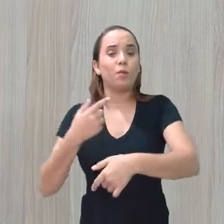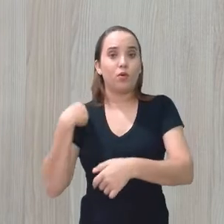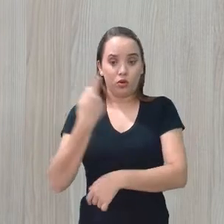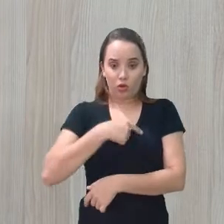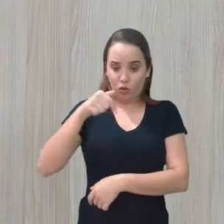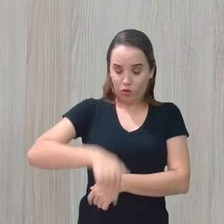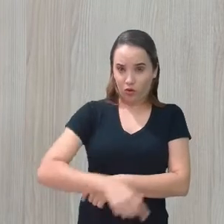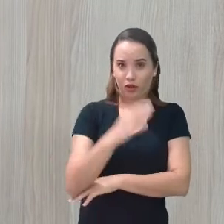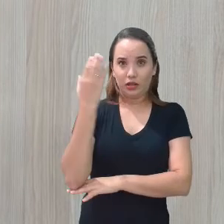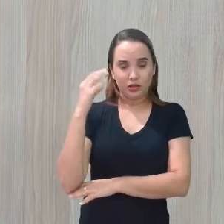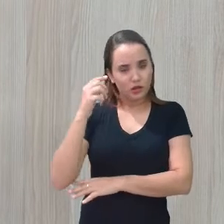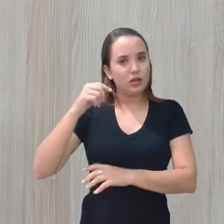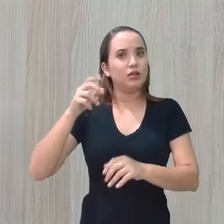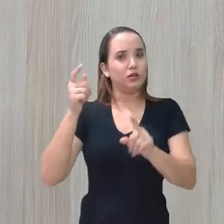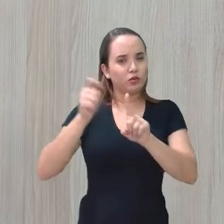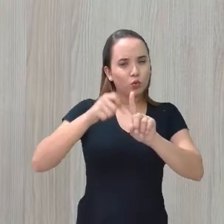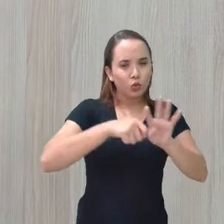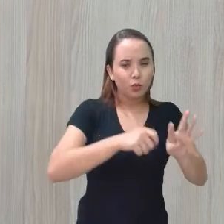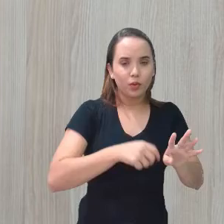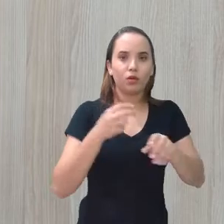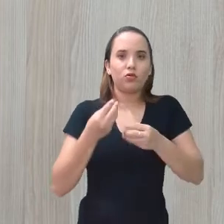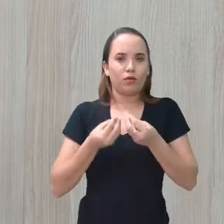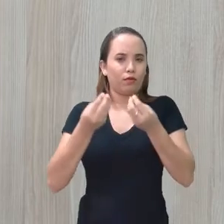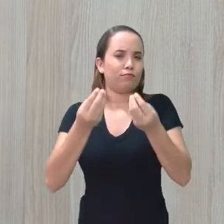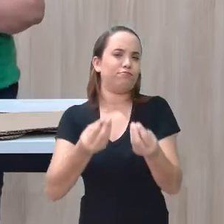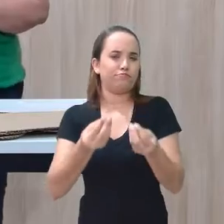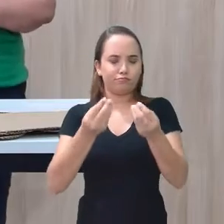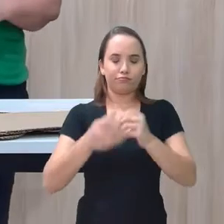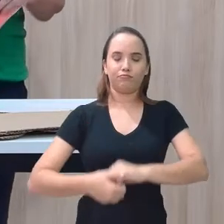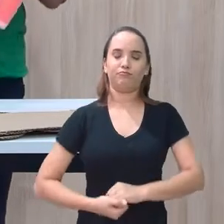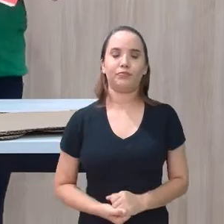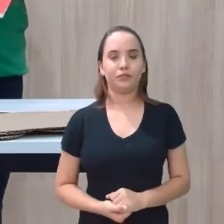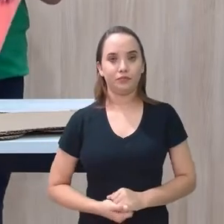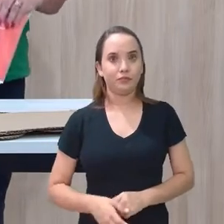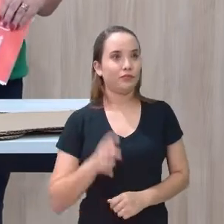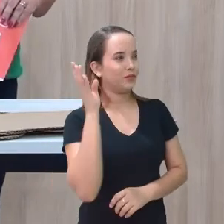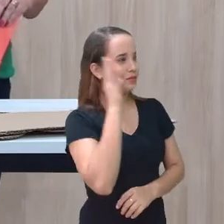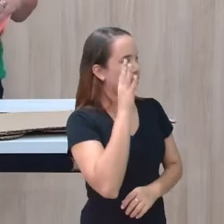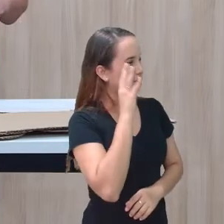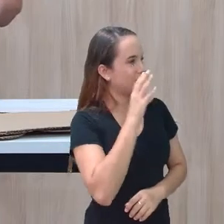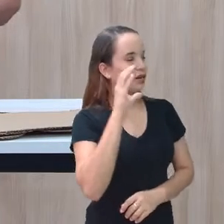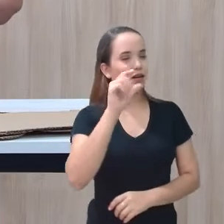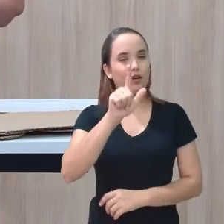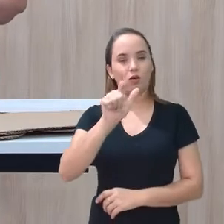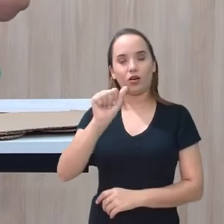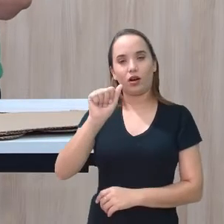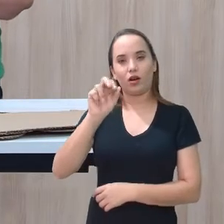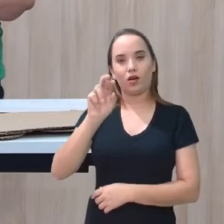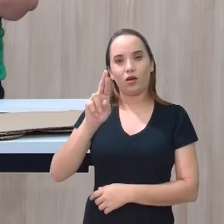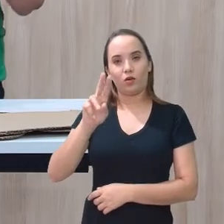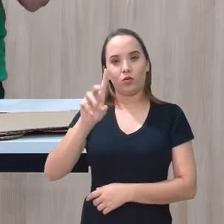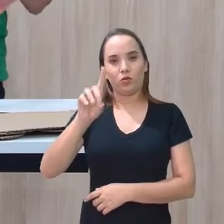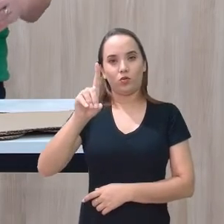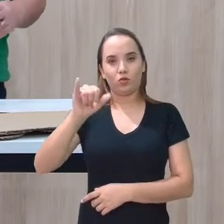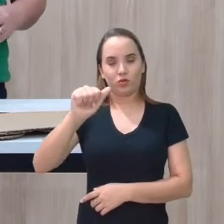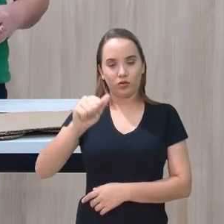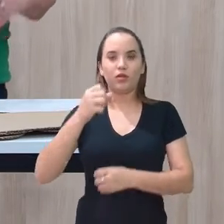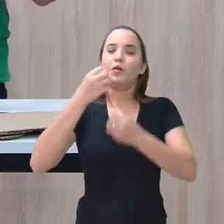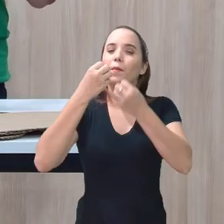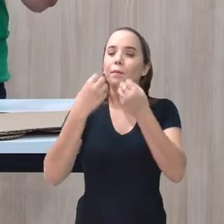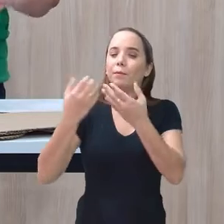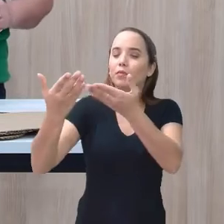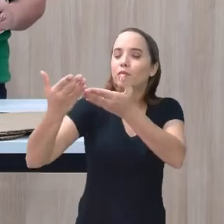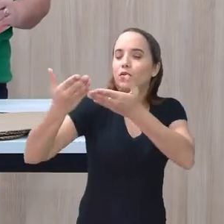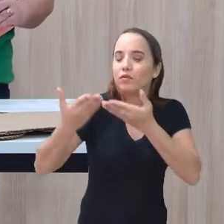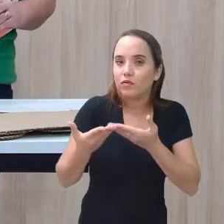a questão dessas doenças, tá certo? Legal, Cláudia. E a todos aí que já estão, né, ligadinhos na nossa aula, bem-vindos